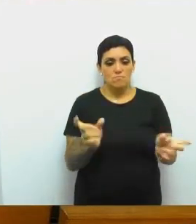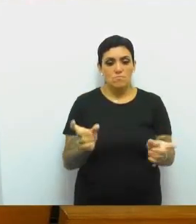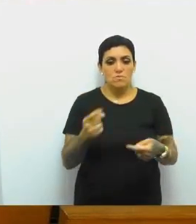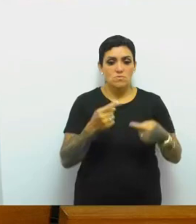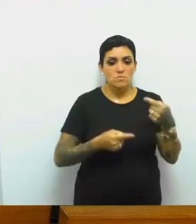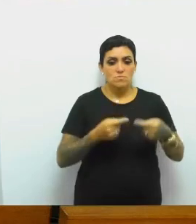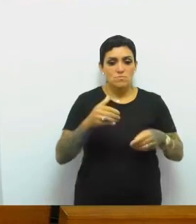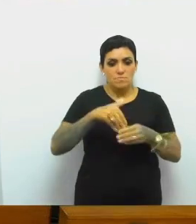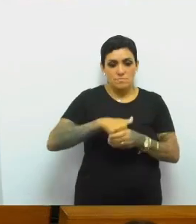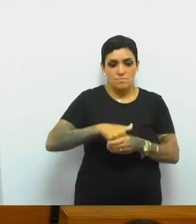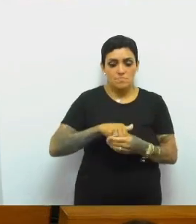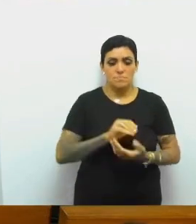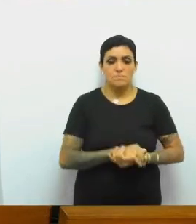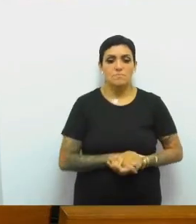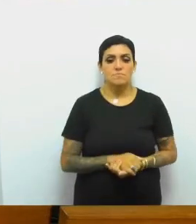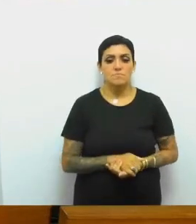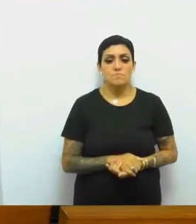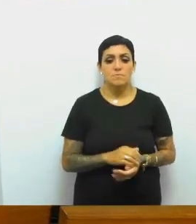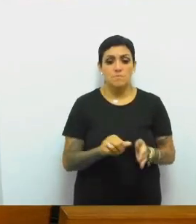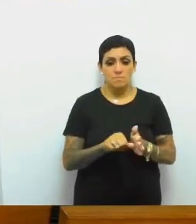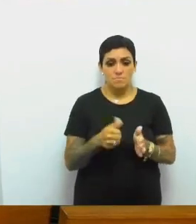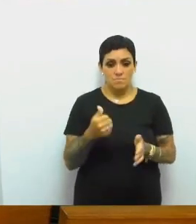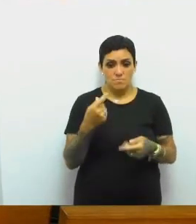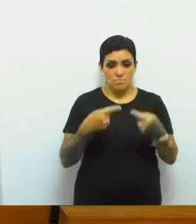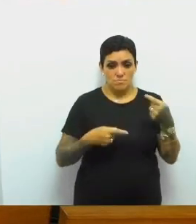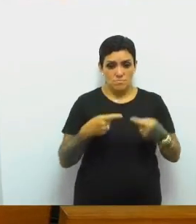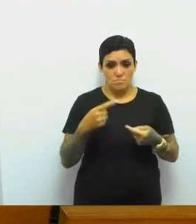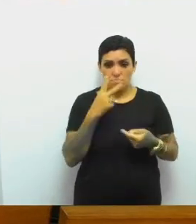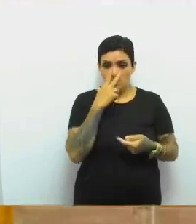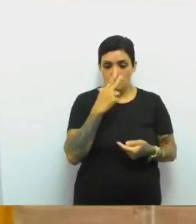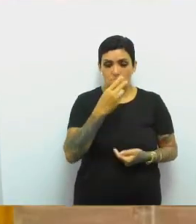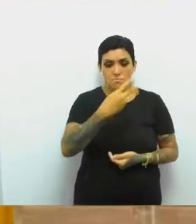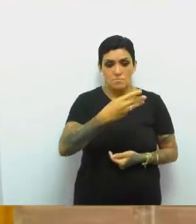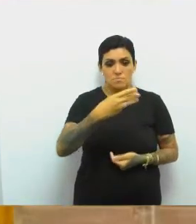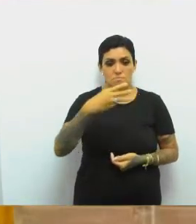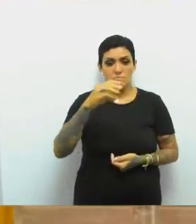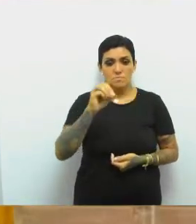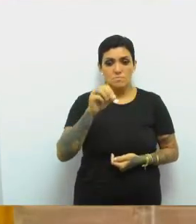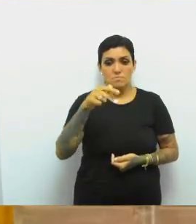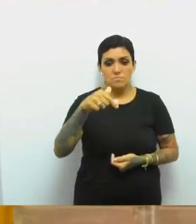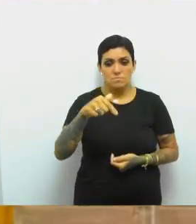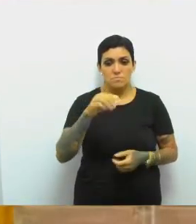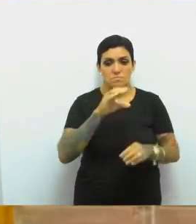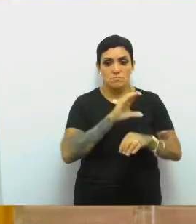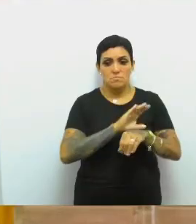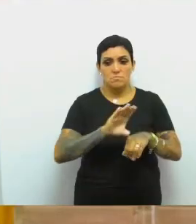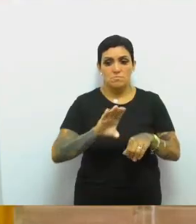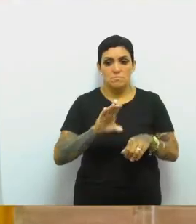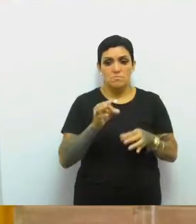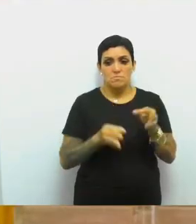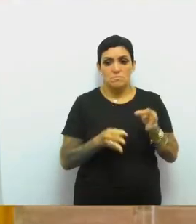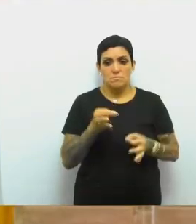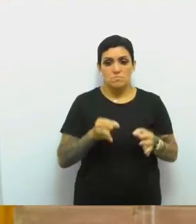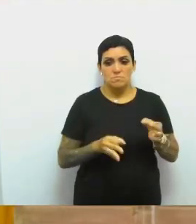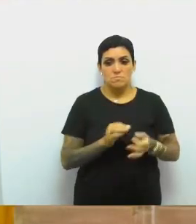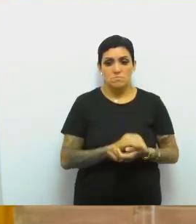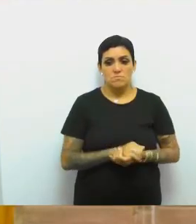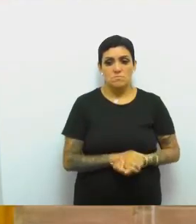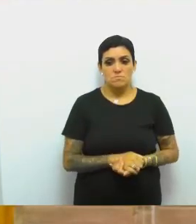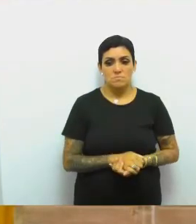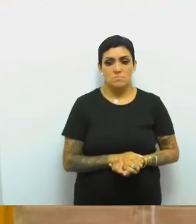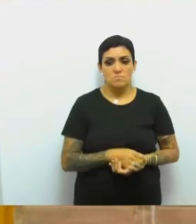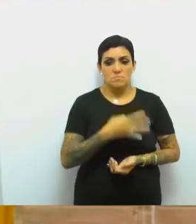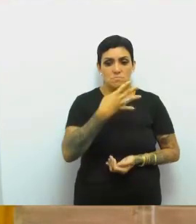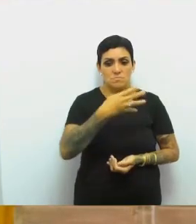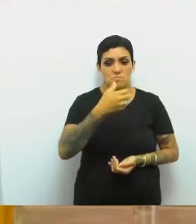em votação. Em primeira discussão, parecer 307 da Comissão de Justiça e parecer 41 da